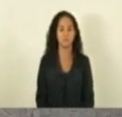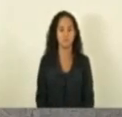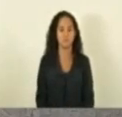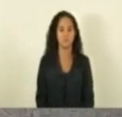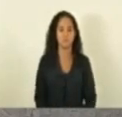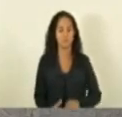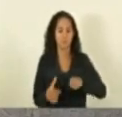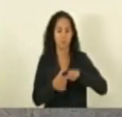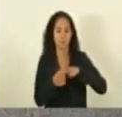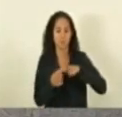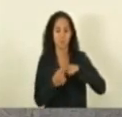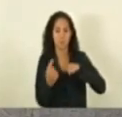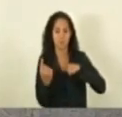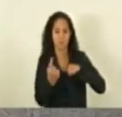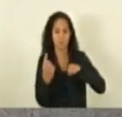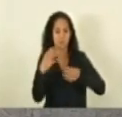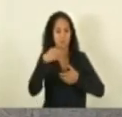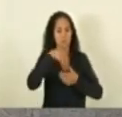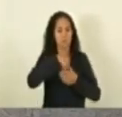no artigo 1º,